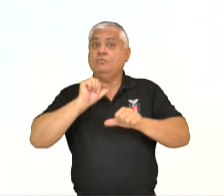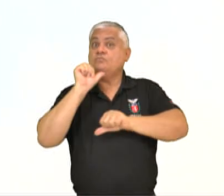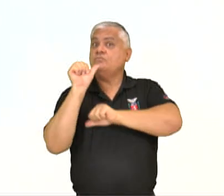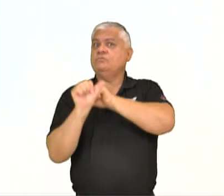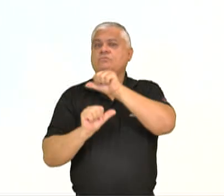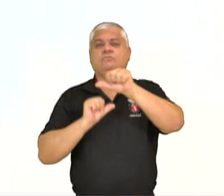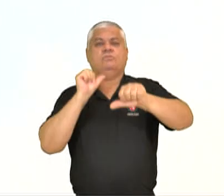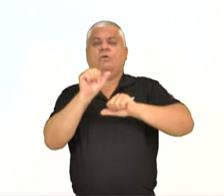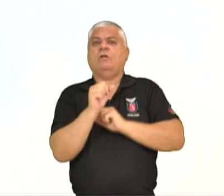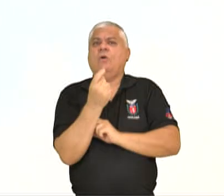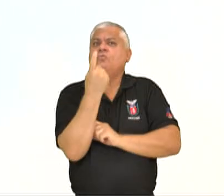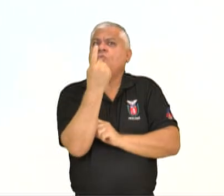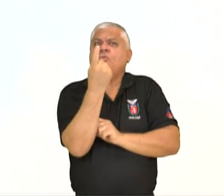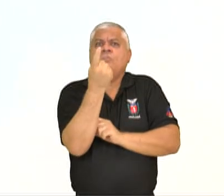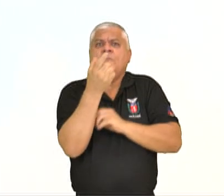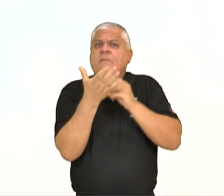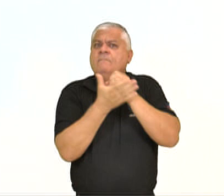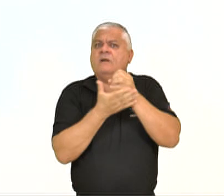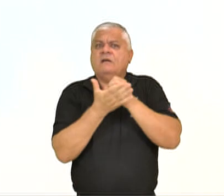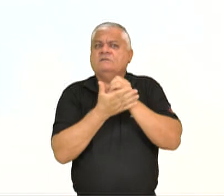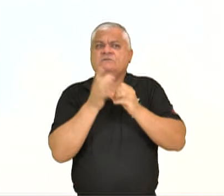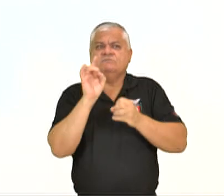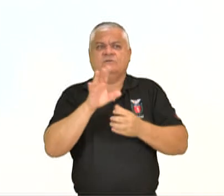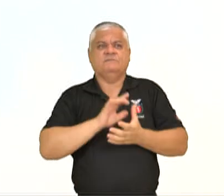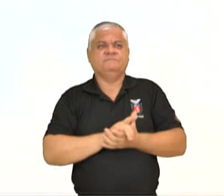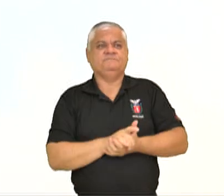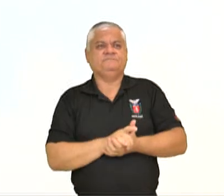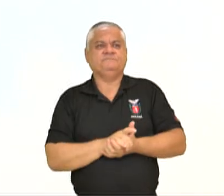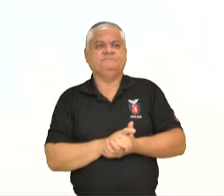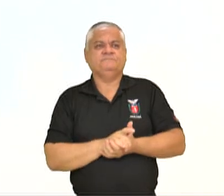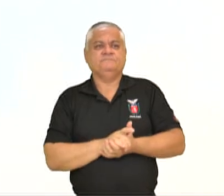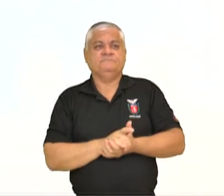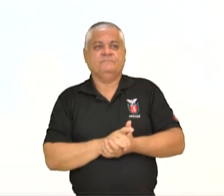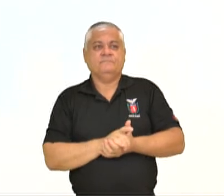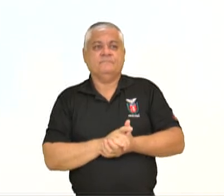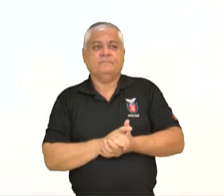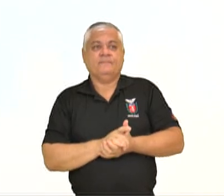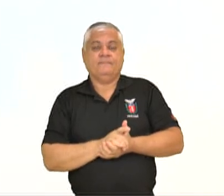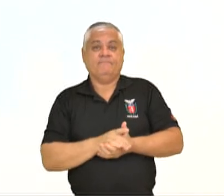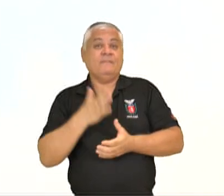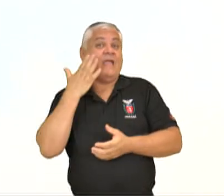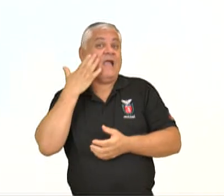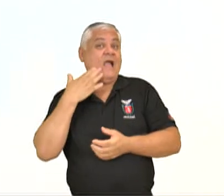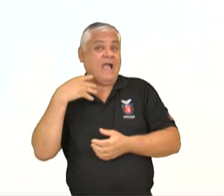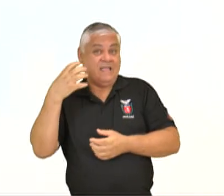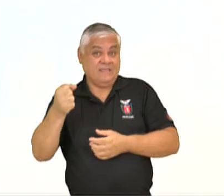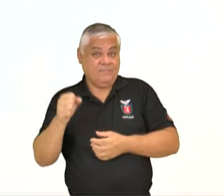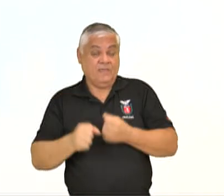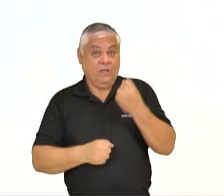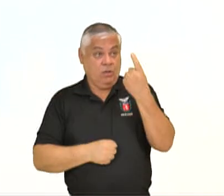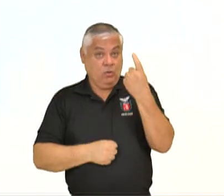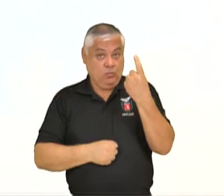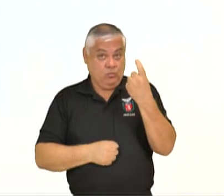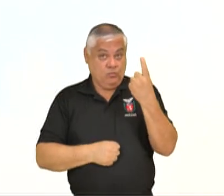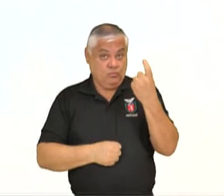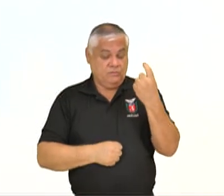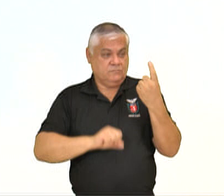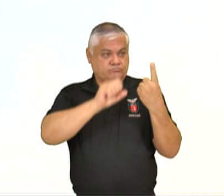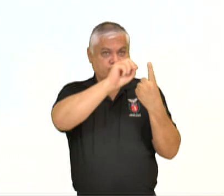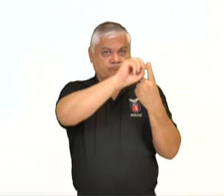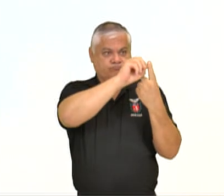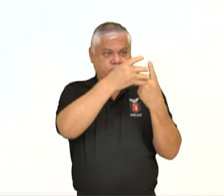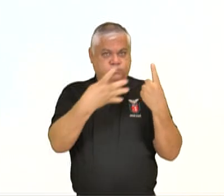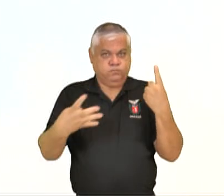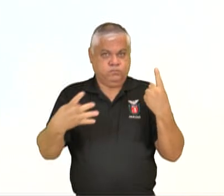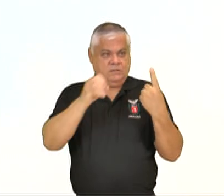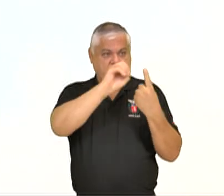de apenas uma base nitrogenada. Veja só, né? Então, olha só. Um único gene que foi mutado, como a gente viu ali, uma